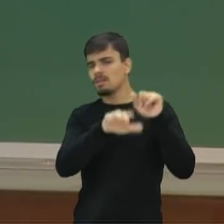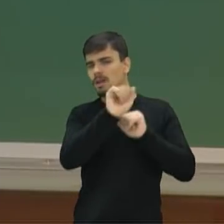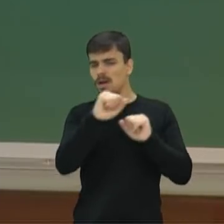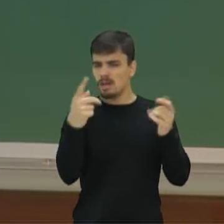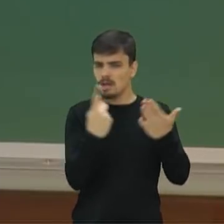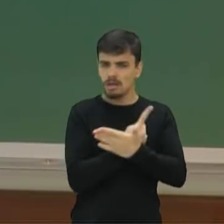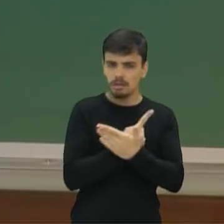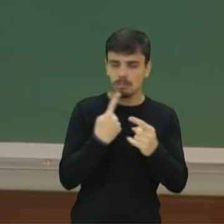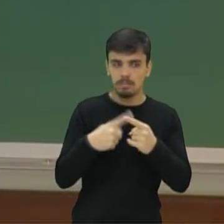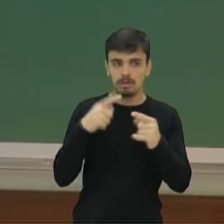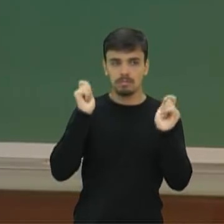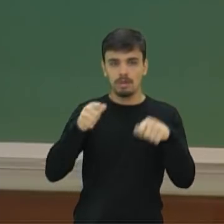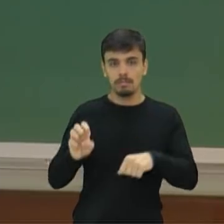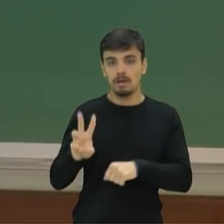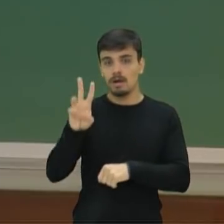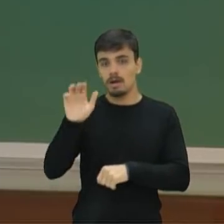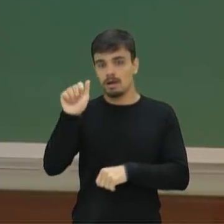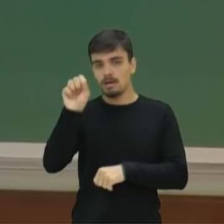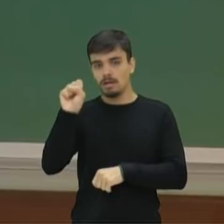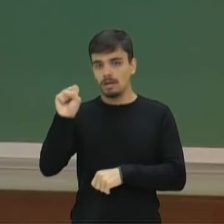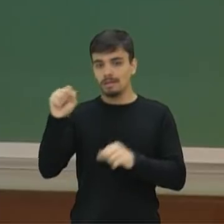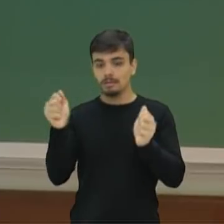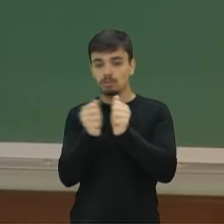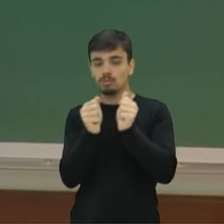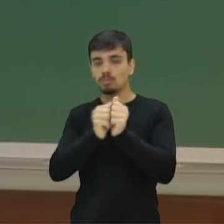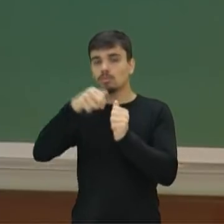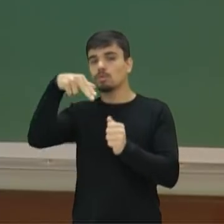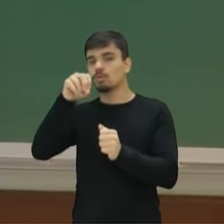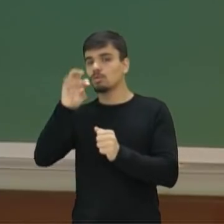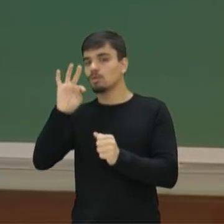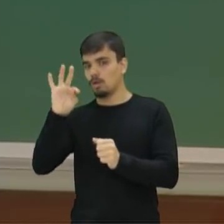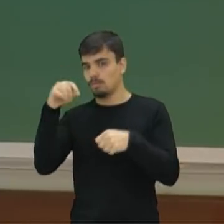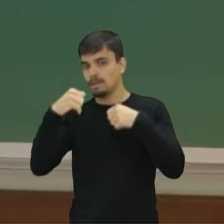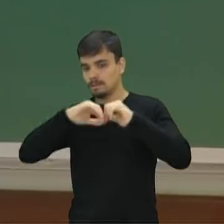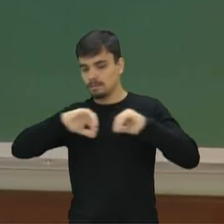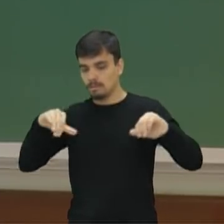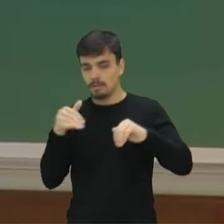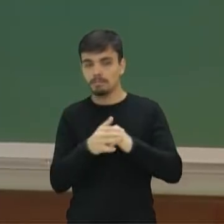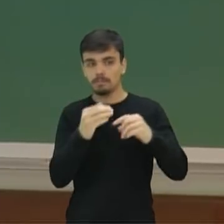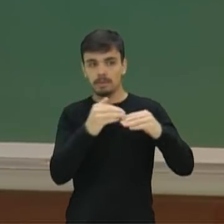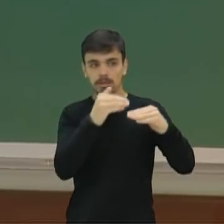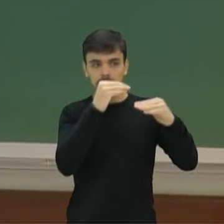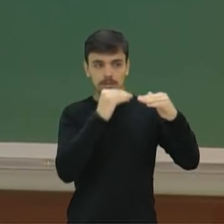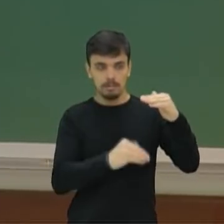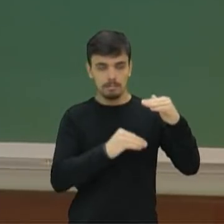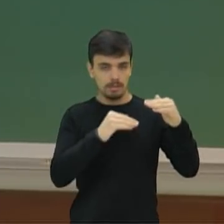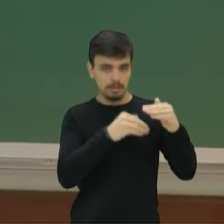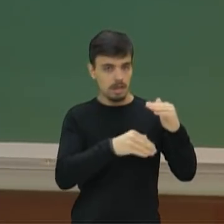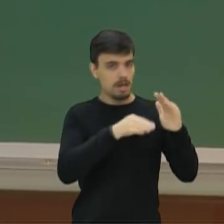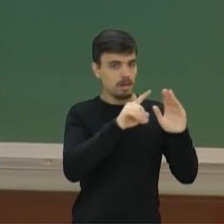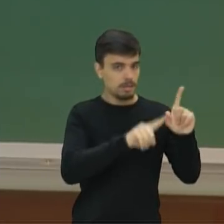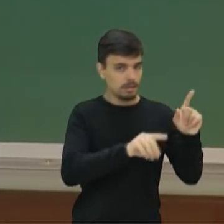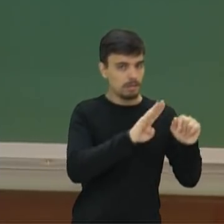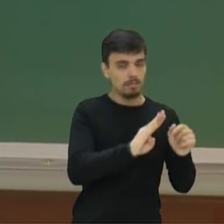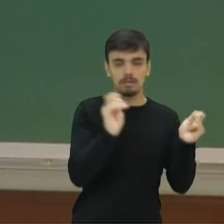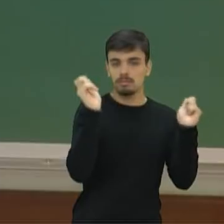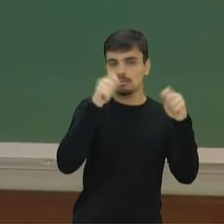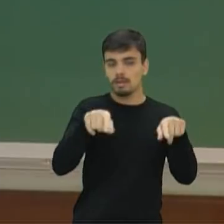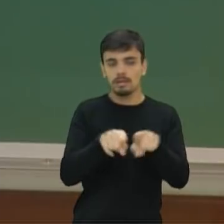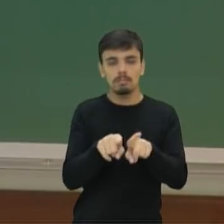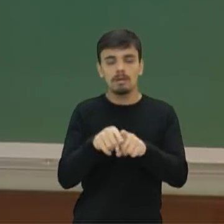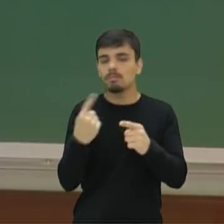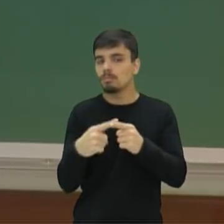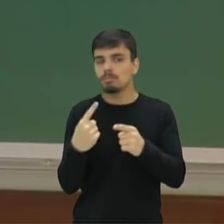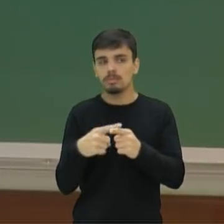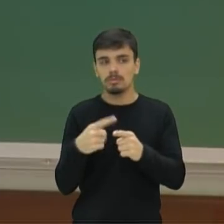o was junto com o not. Tenho que separar. A segunda não poderia ser de jeito nenhum, porque were eu